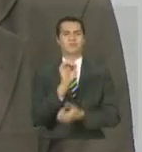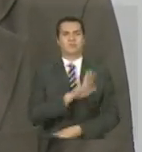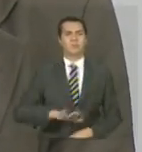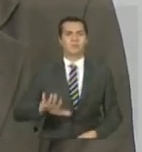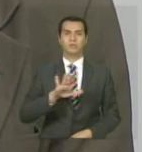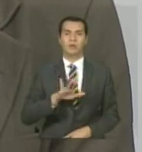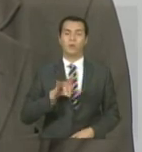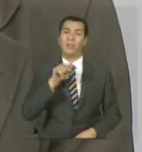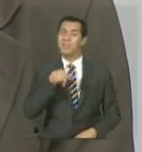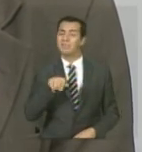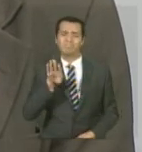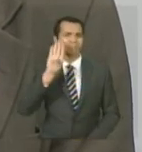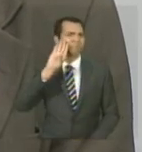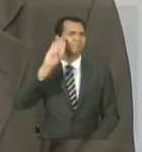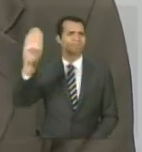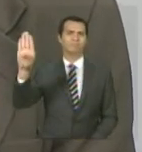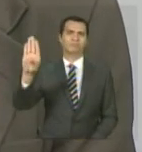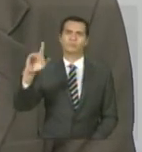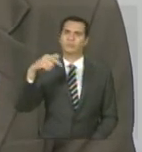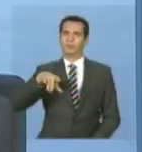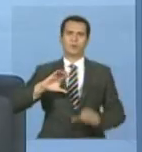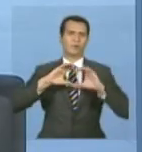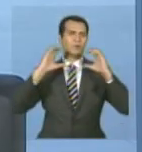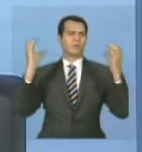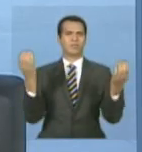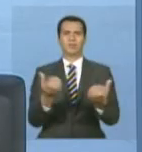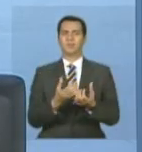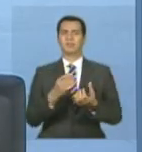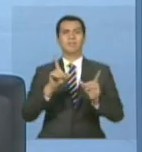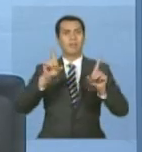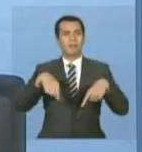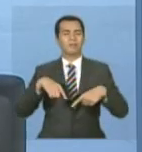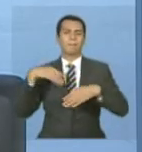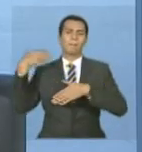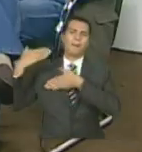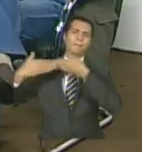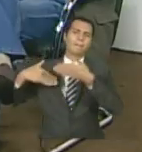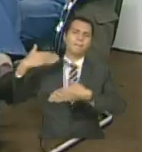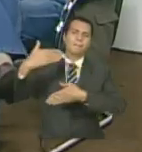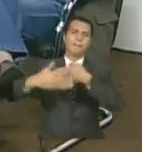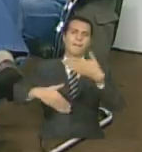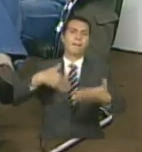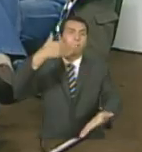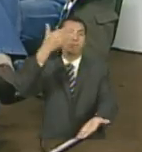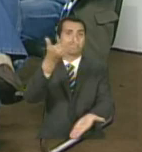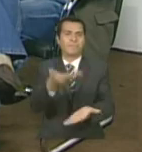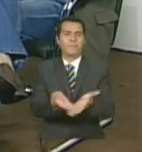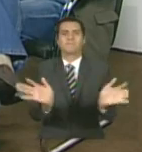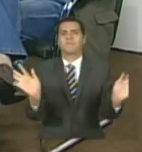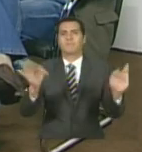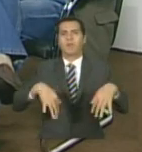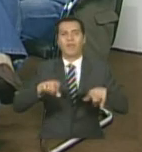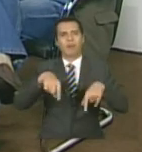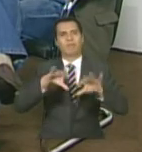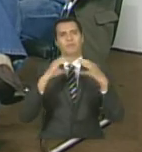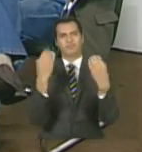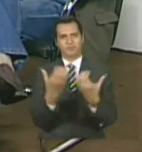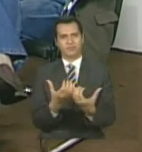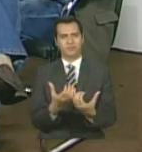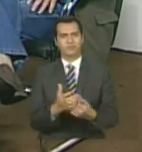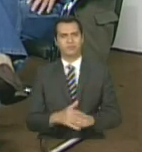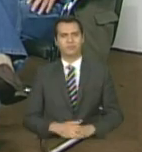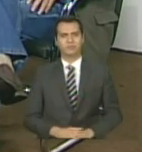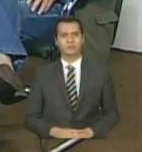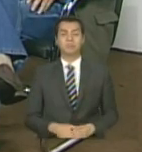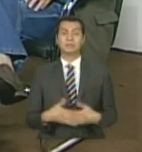ápice do processo de... É o fechamento, né? Na verdade, toda a nossa construção, inclusive do marco legal, todo o